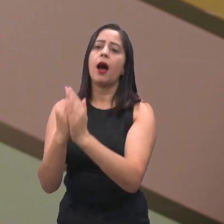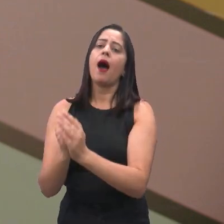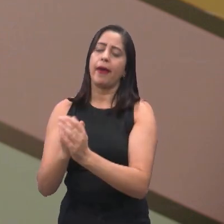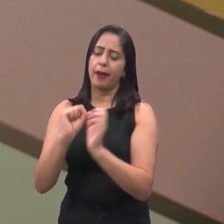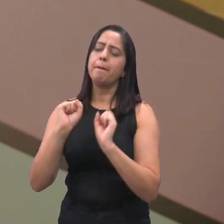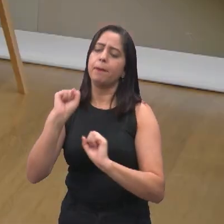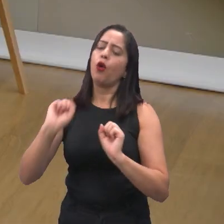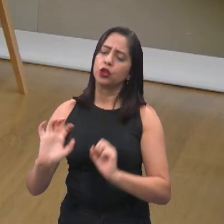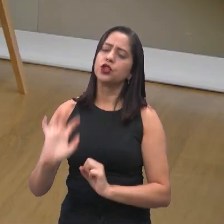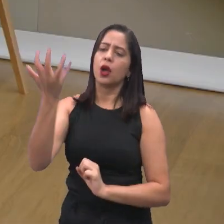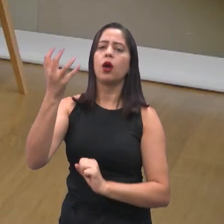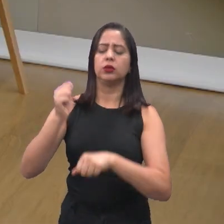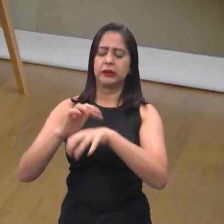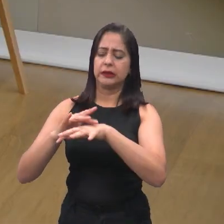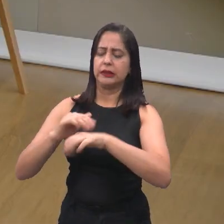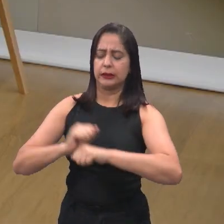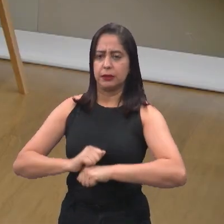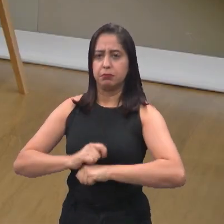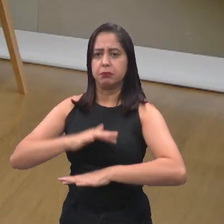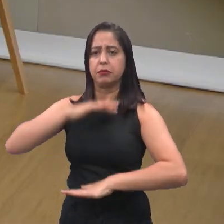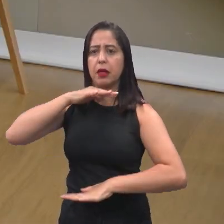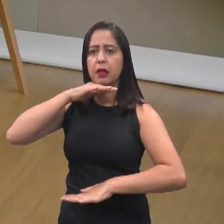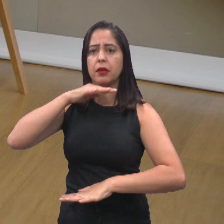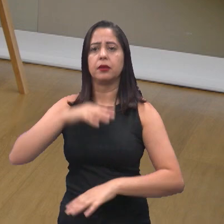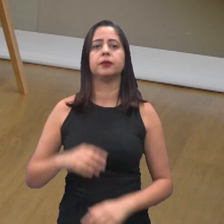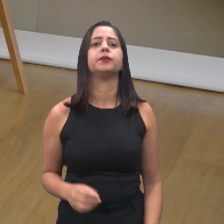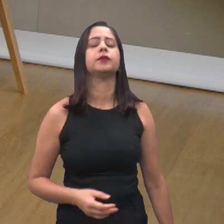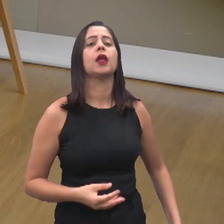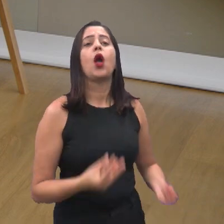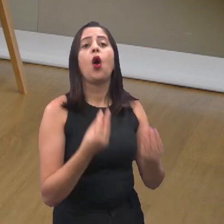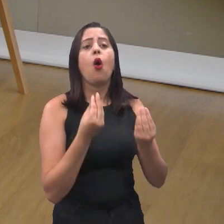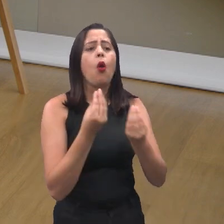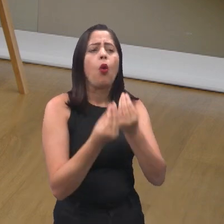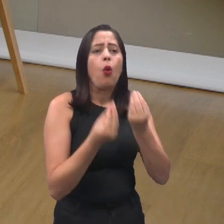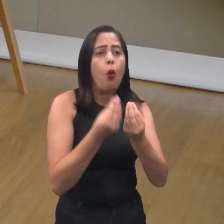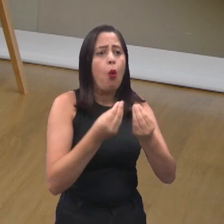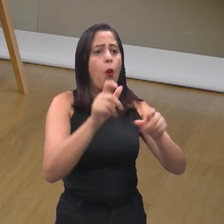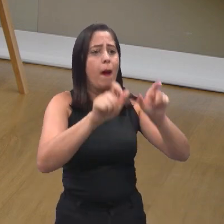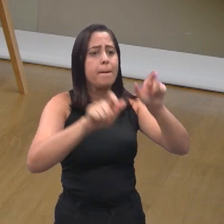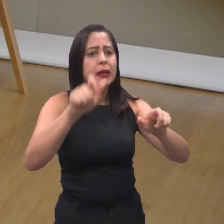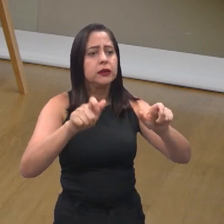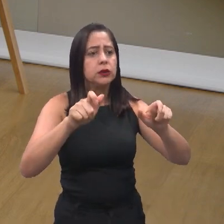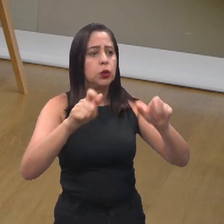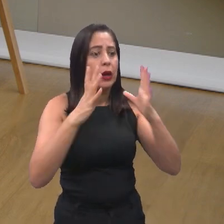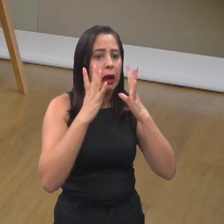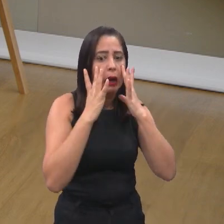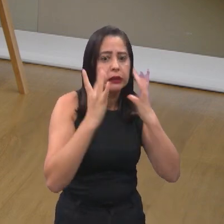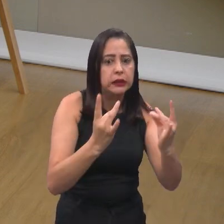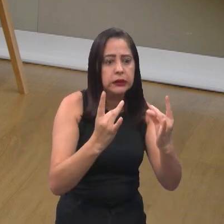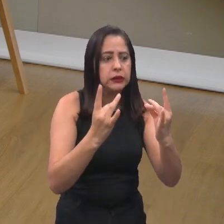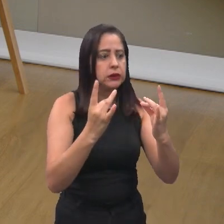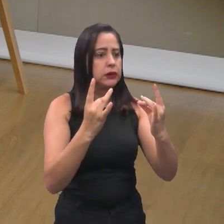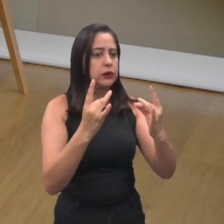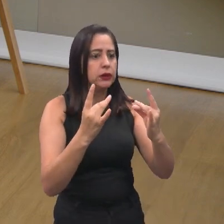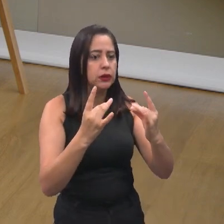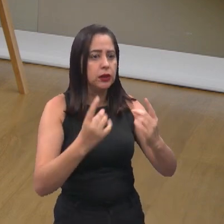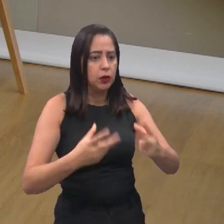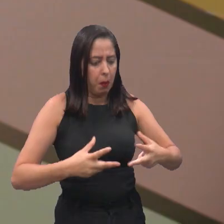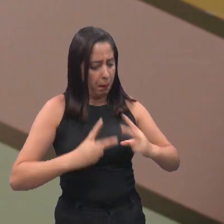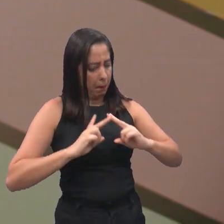de burnout. E como que a mulher pode ficar atenta? Quais são os sinais ou os sintomas de que ela está passando por essa